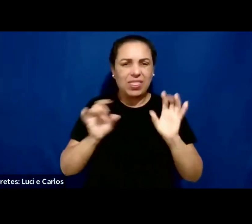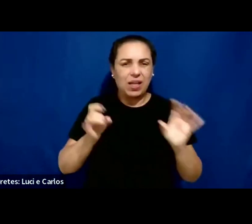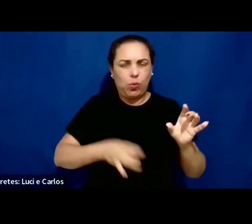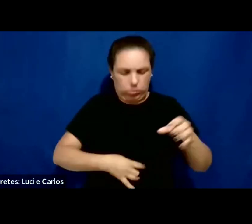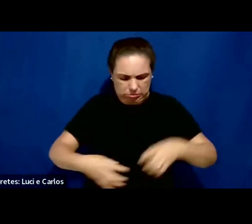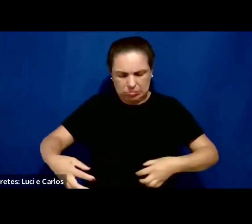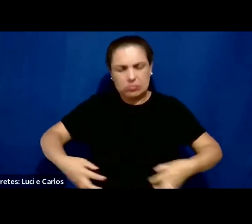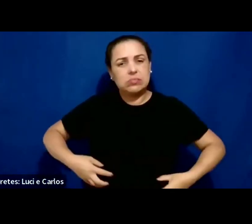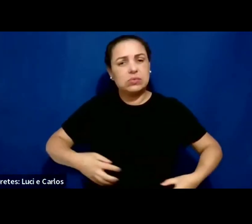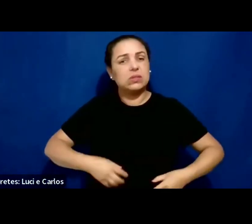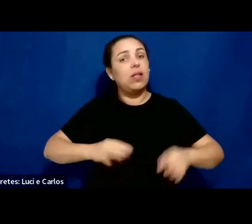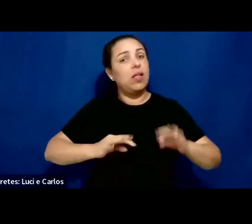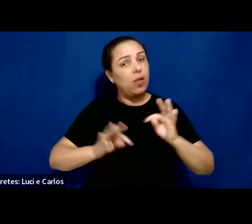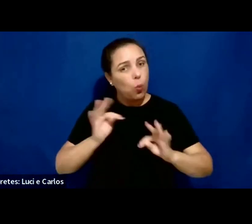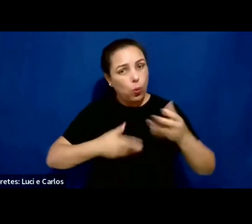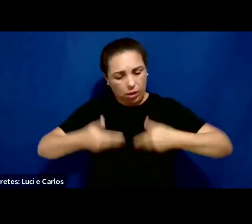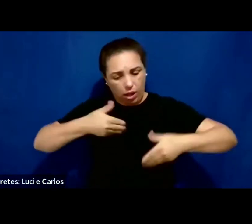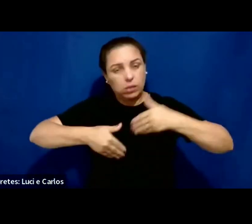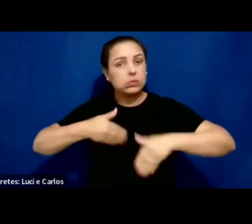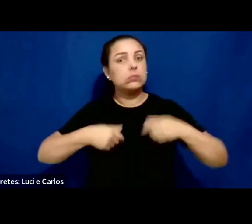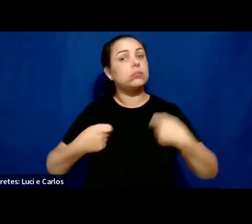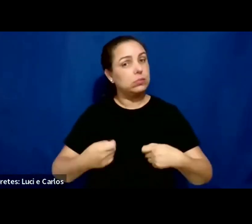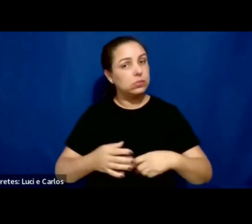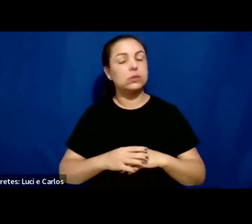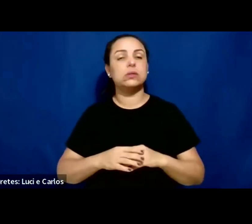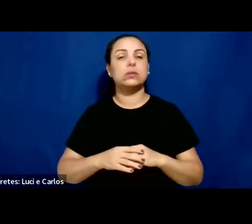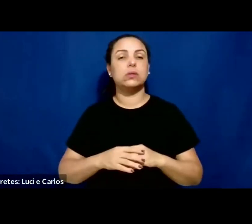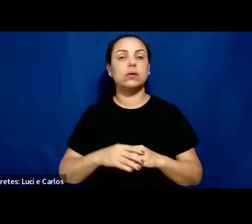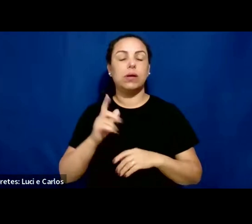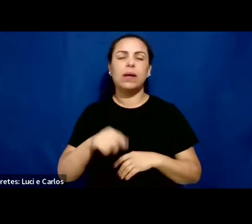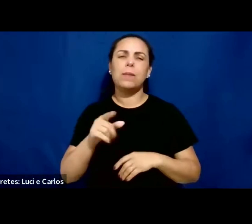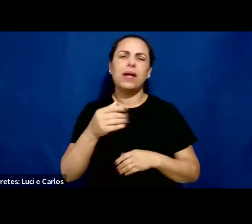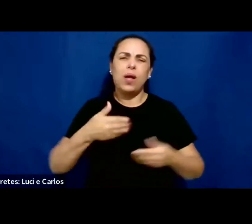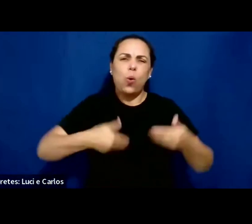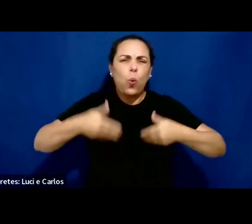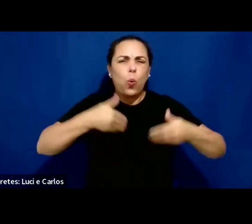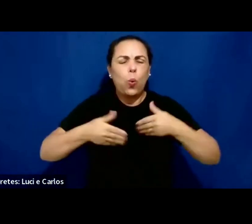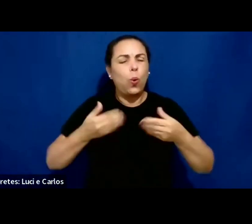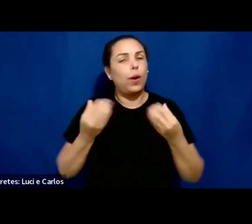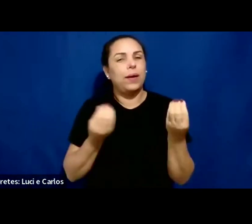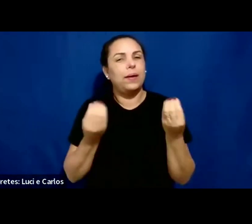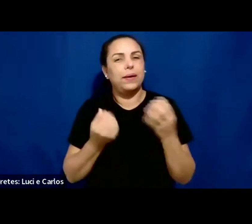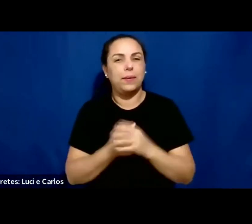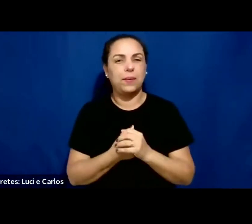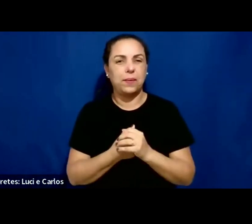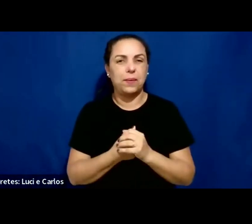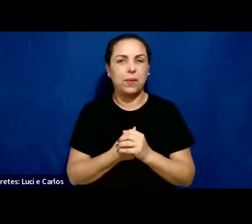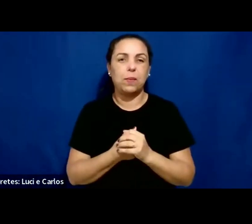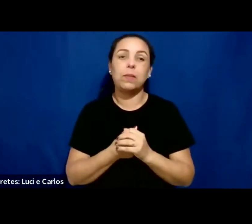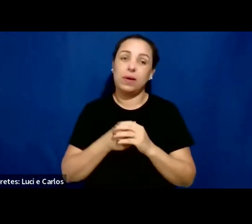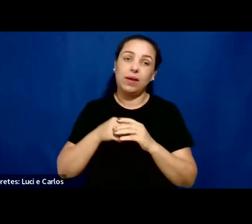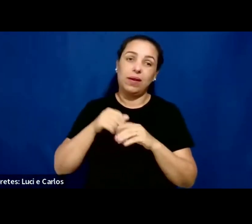de manutenção. E a manutenção que foi estabelecida pelo Criador é a cada